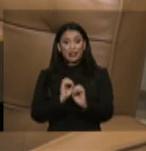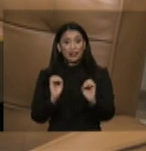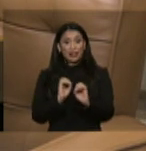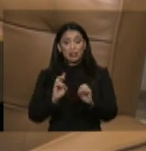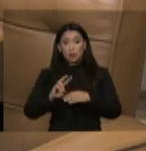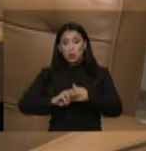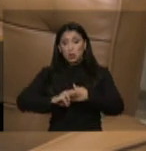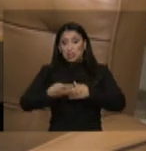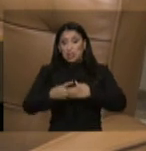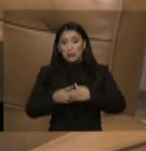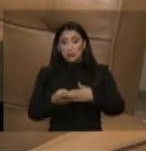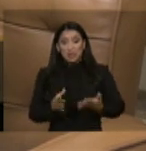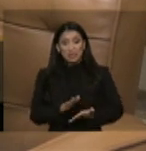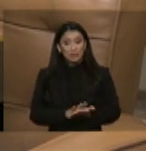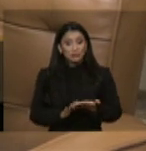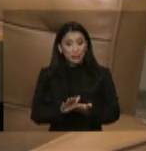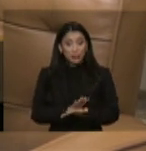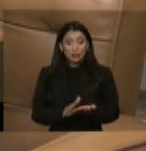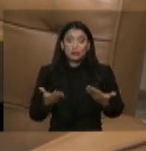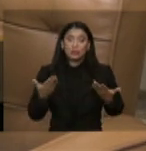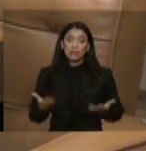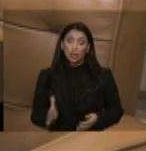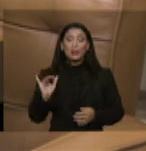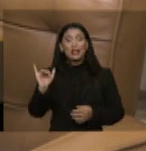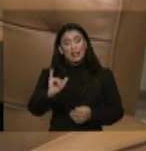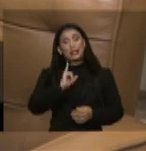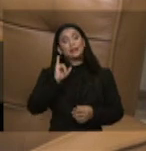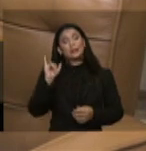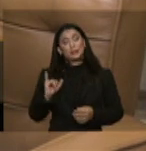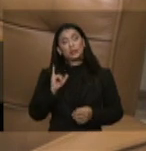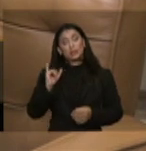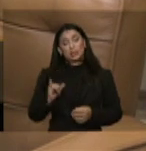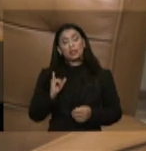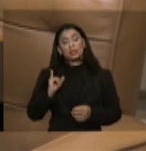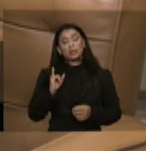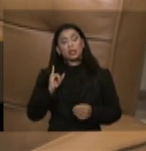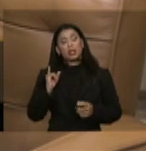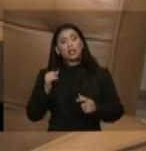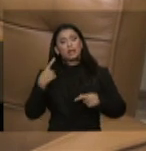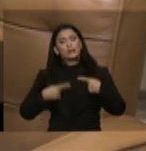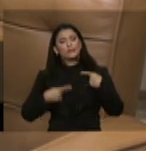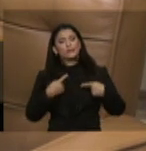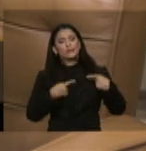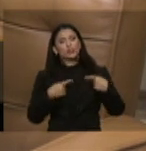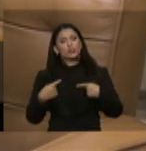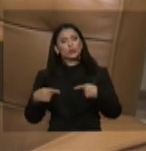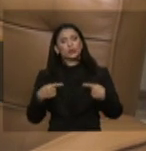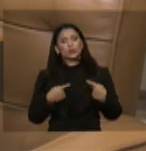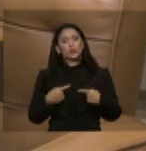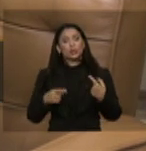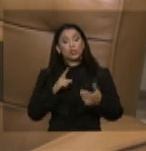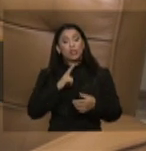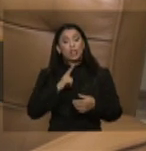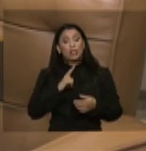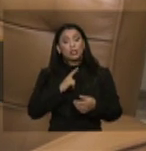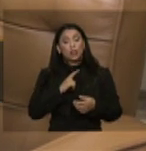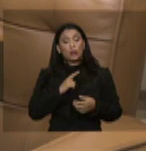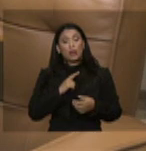consequências por isso que eu acho que é importante começar a discutir e obviamente que é a alta regulação pode ser